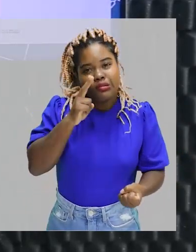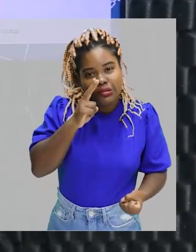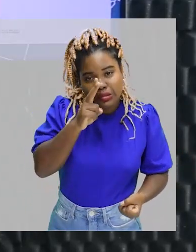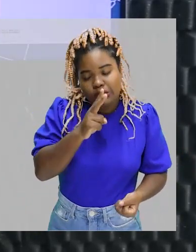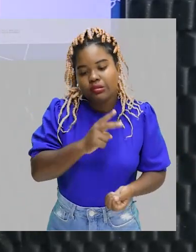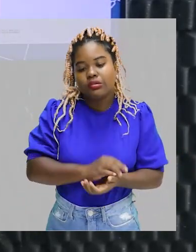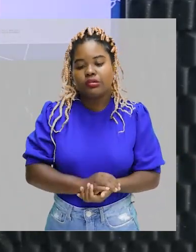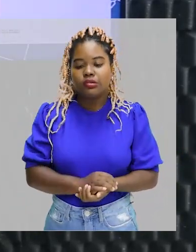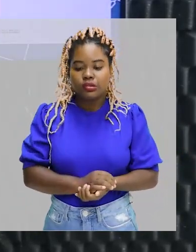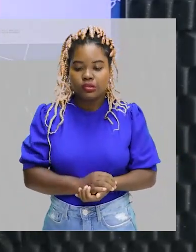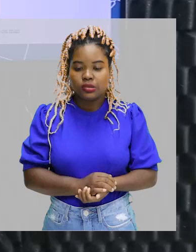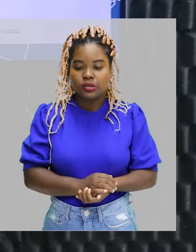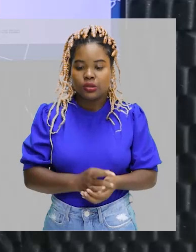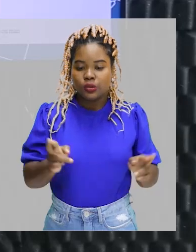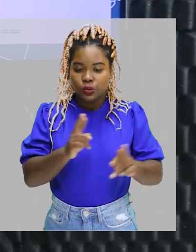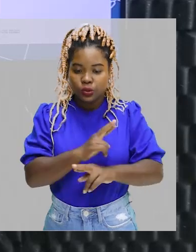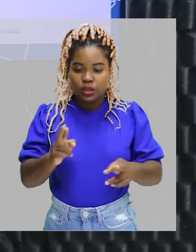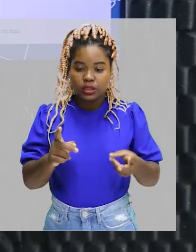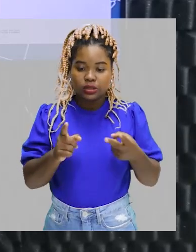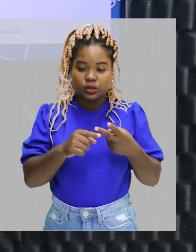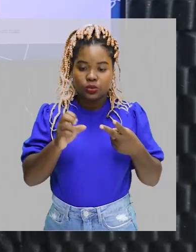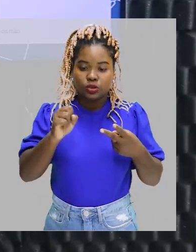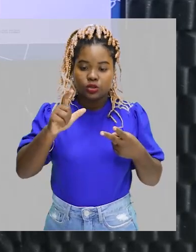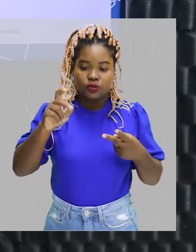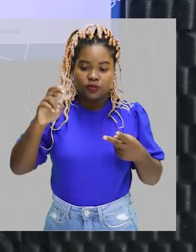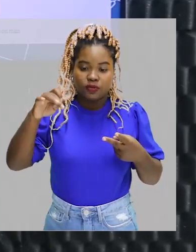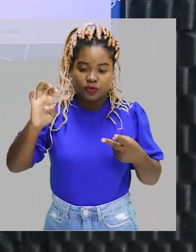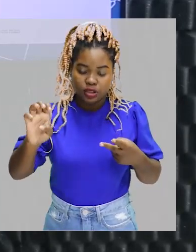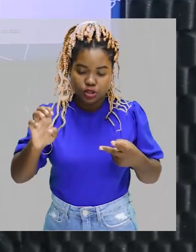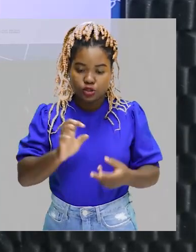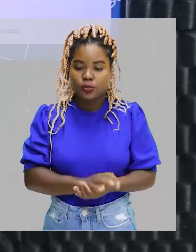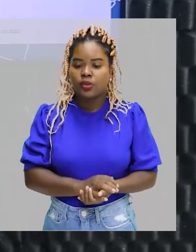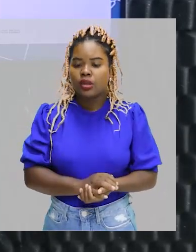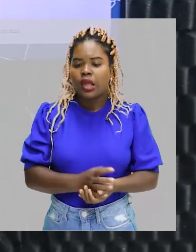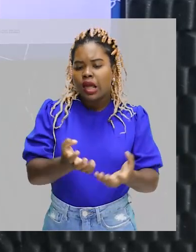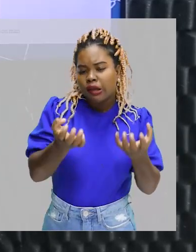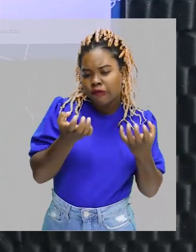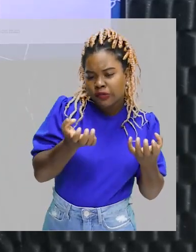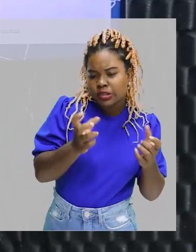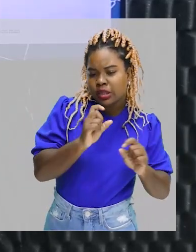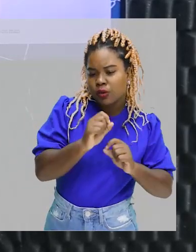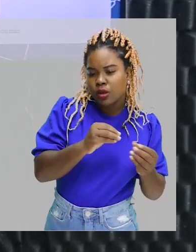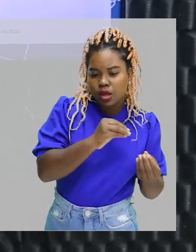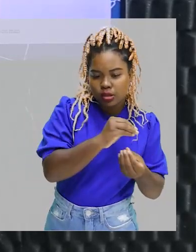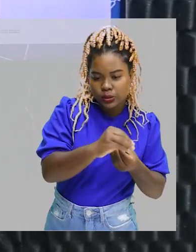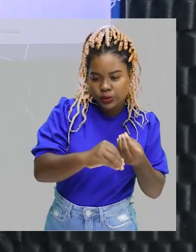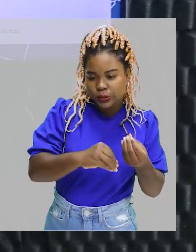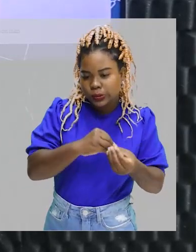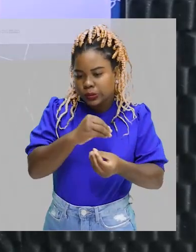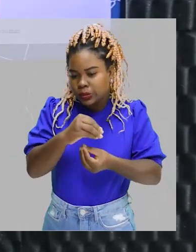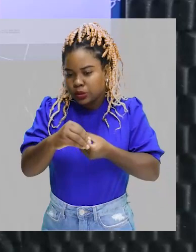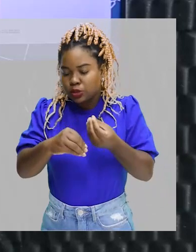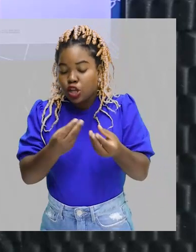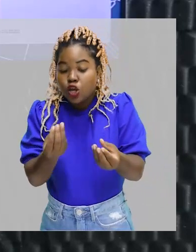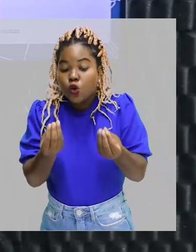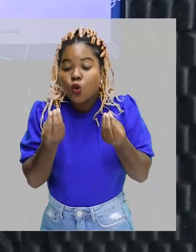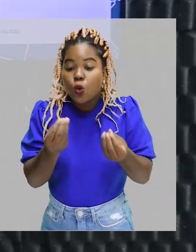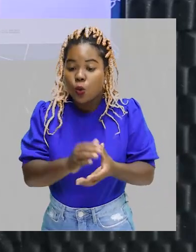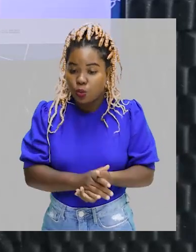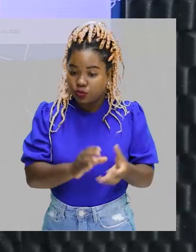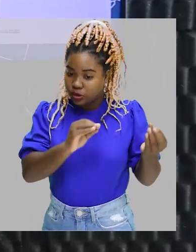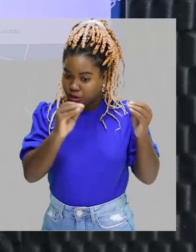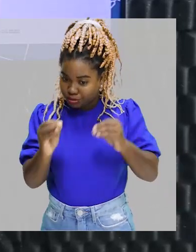com relação ao solvente. E aí você vai querer fazer a diluição. E como fazer? Você vai